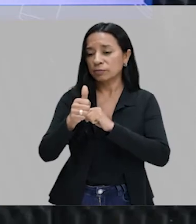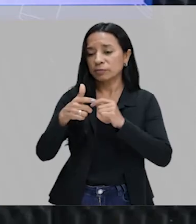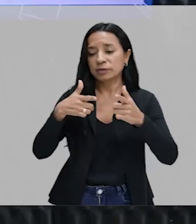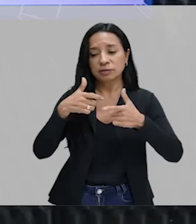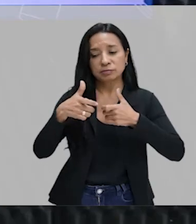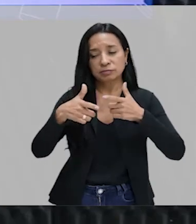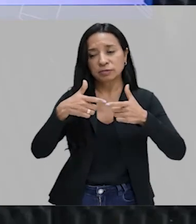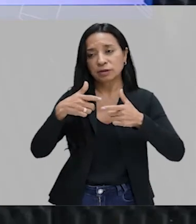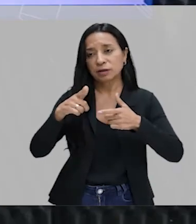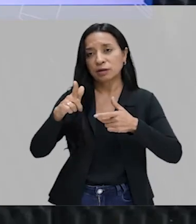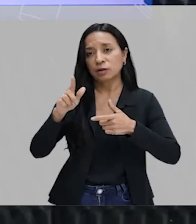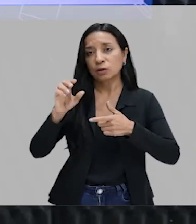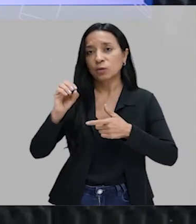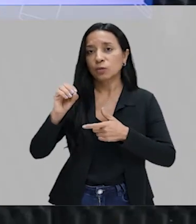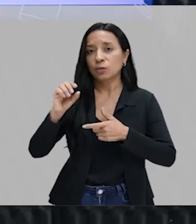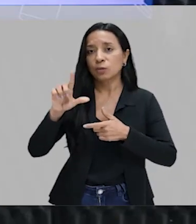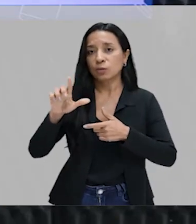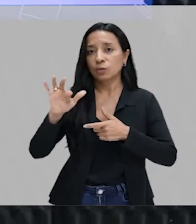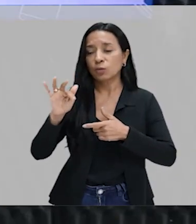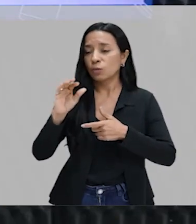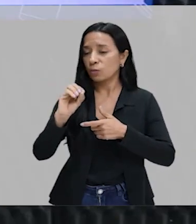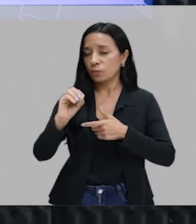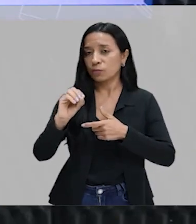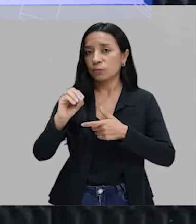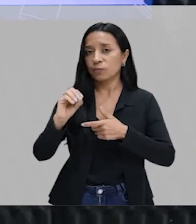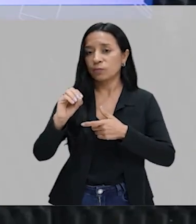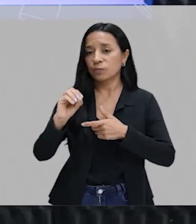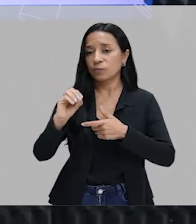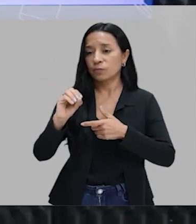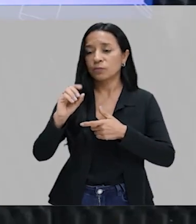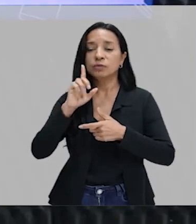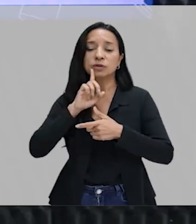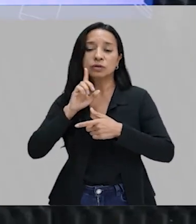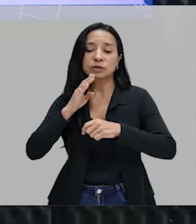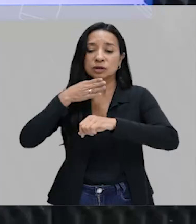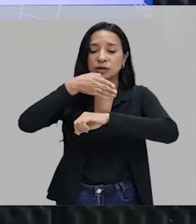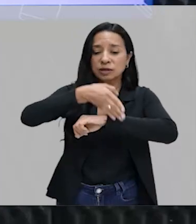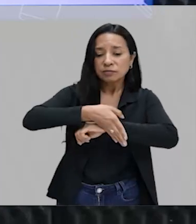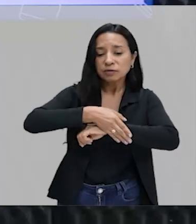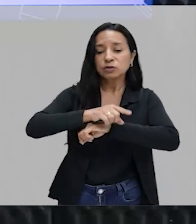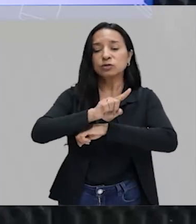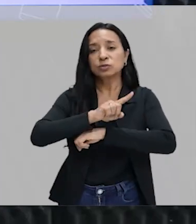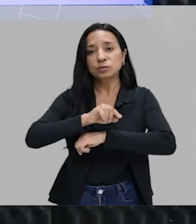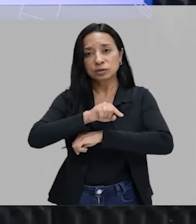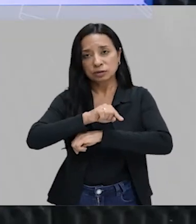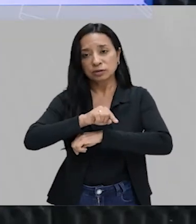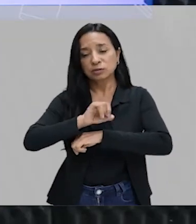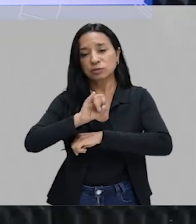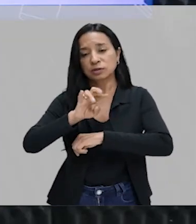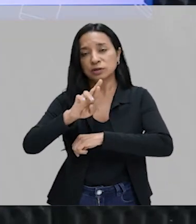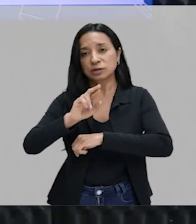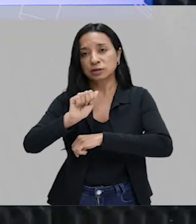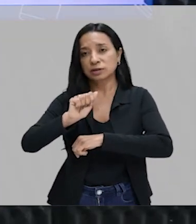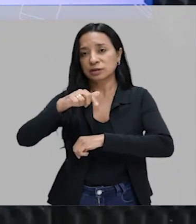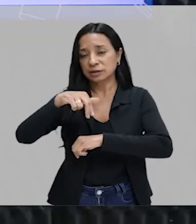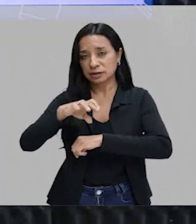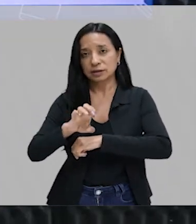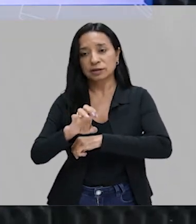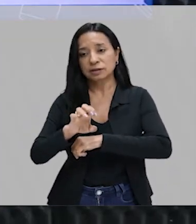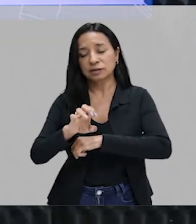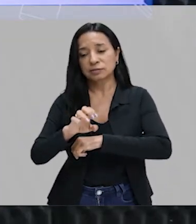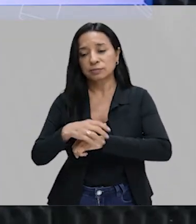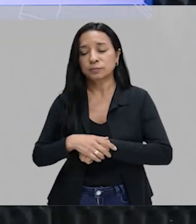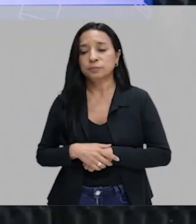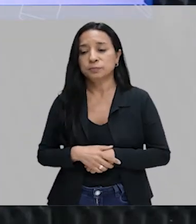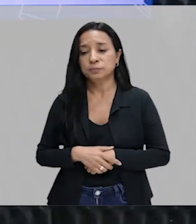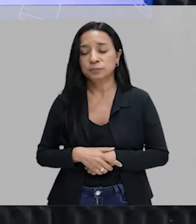Golfo, mas o que eles chamam de Segunda Guerra do Golfo, os Estados Unidos invadiram o Iraque sem o consentimento do Conselho de Segurança Nacional da ONU. Então,